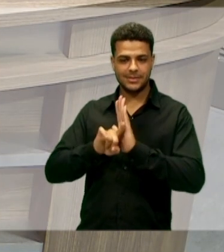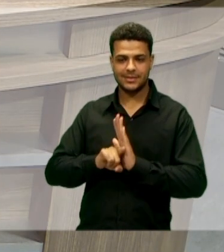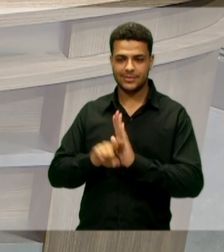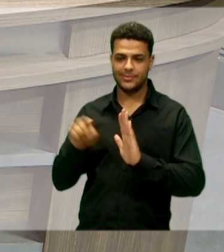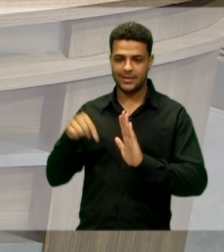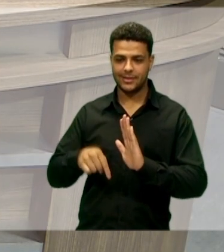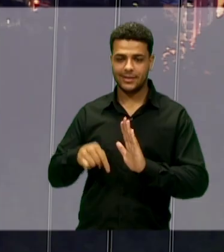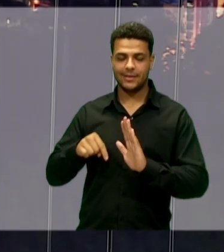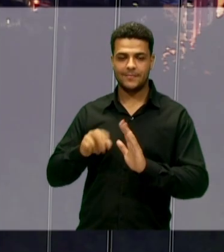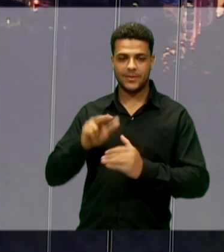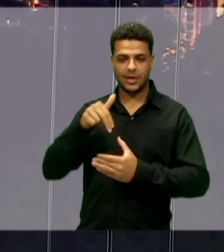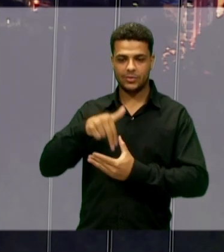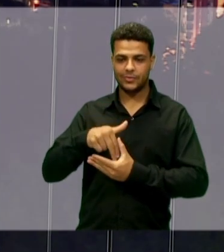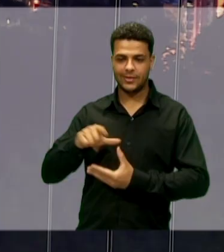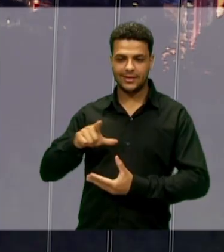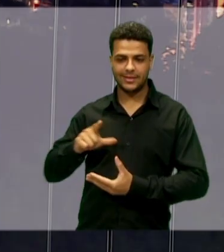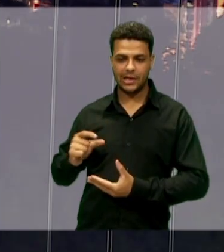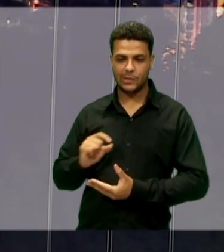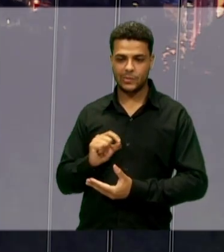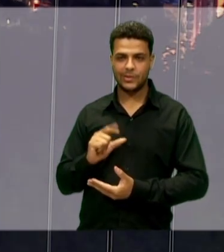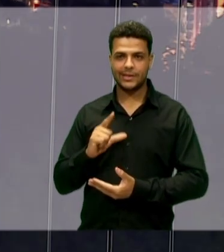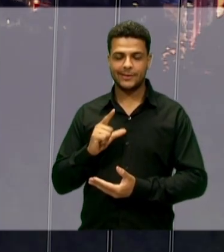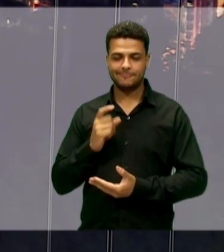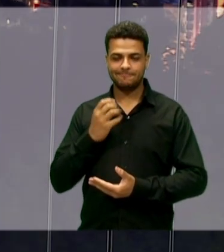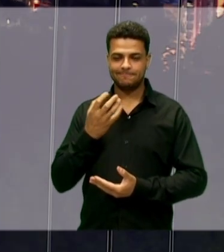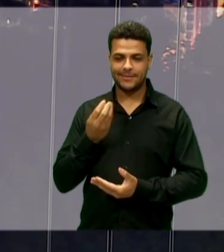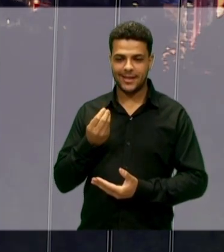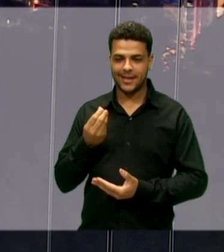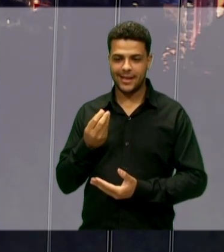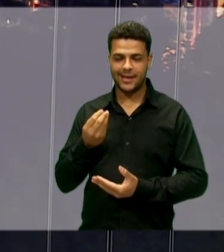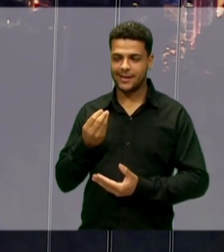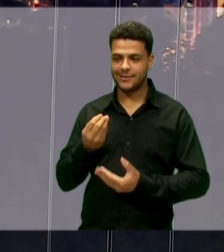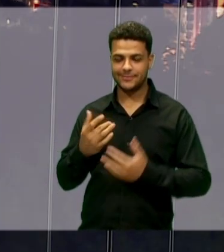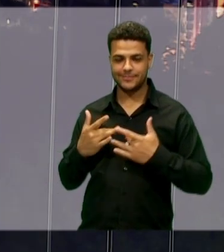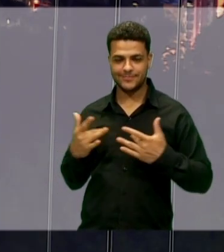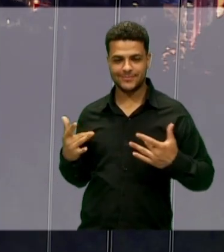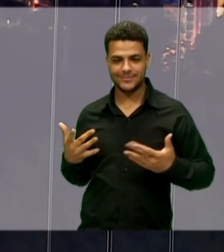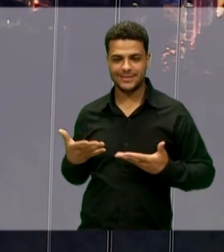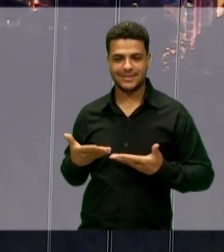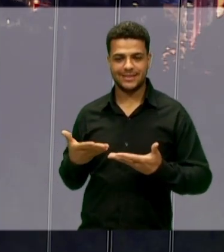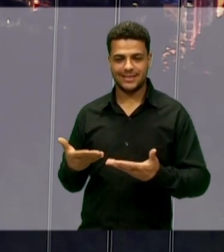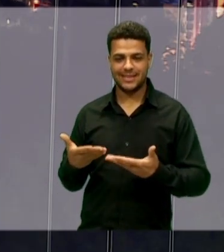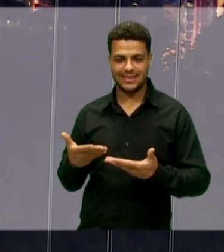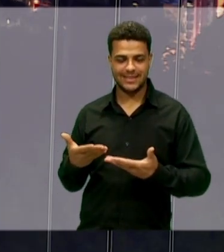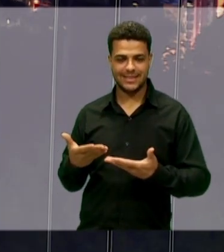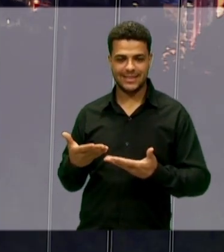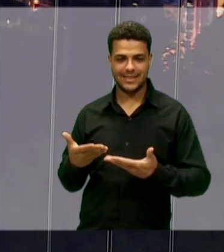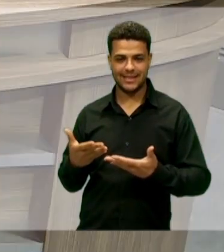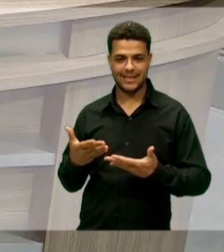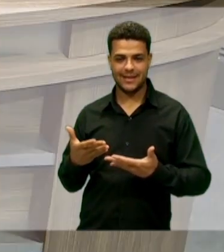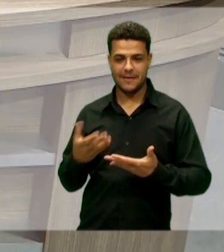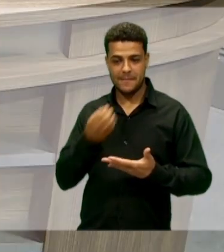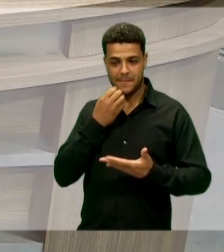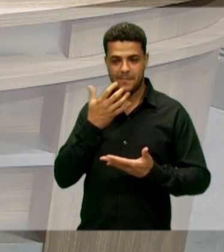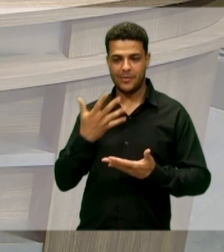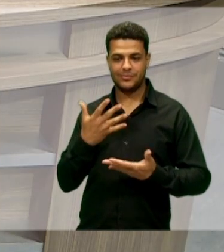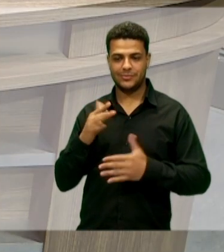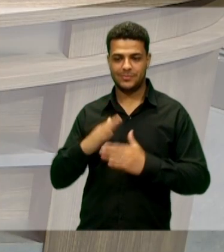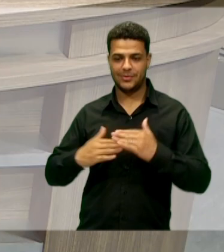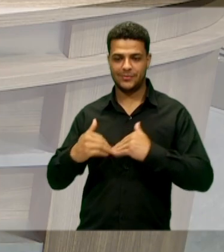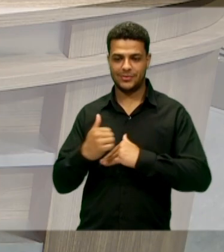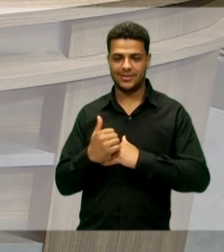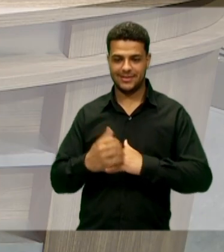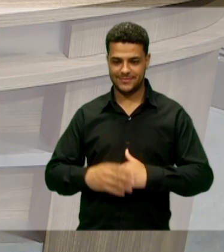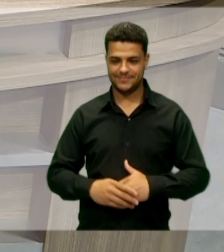né? A Univale nos tem sido muito gentil em sempre ceder tão bons profissionais, né?